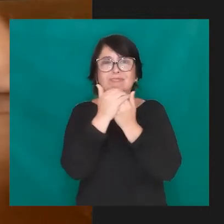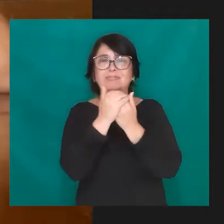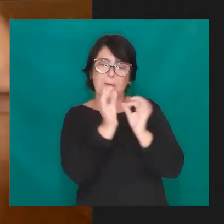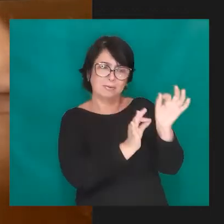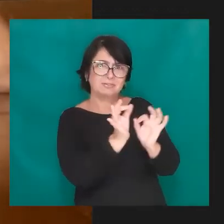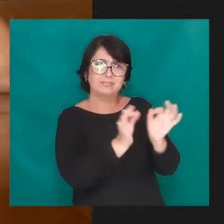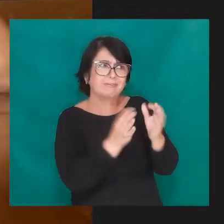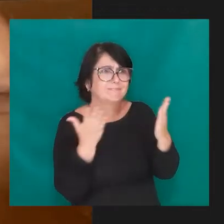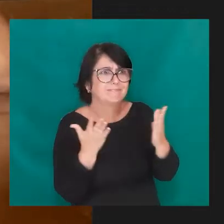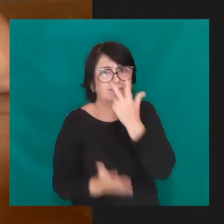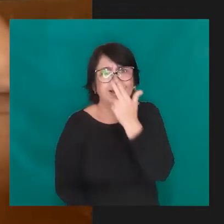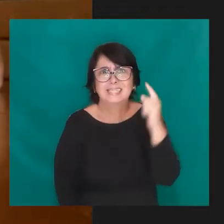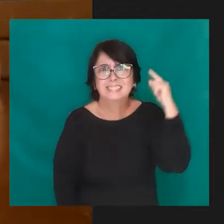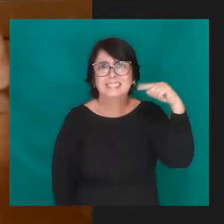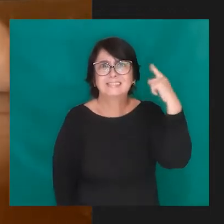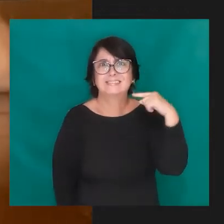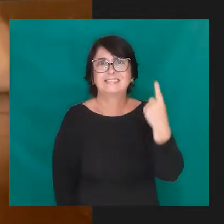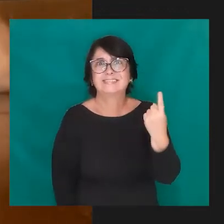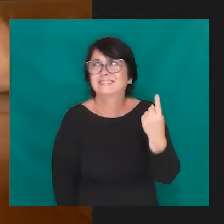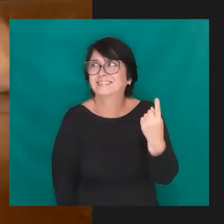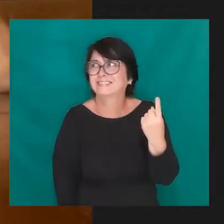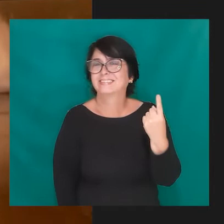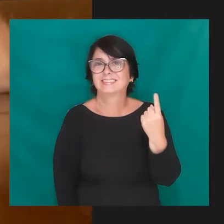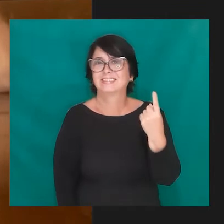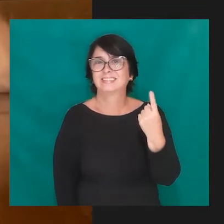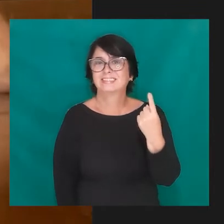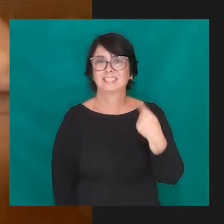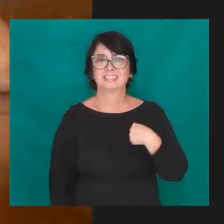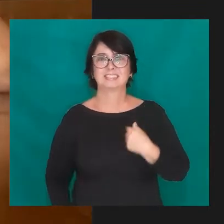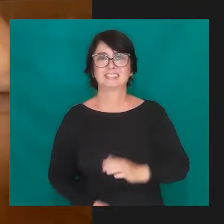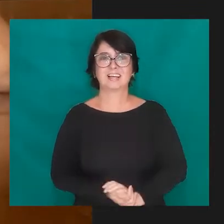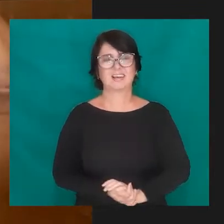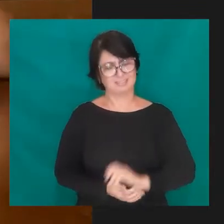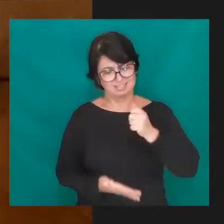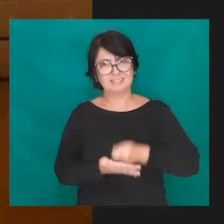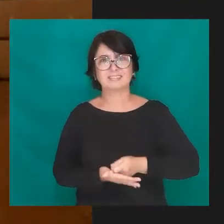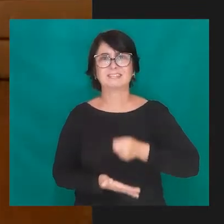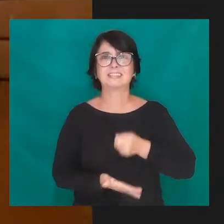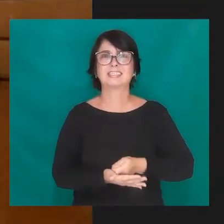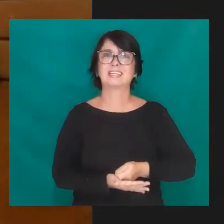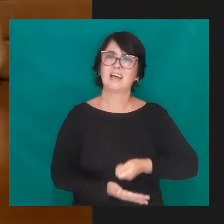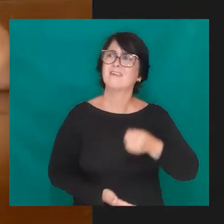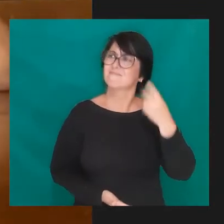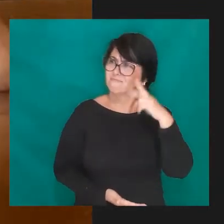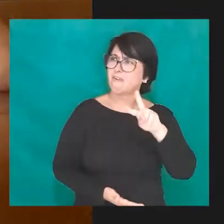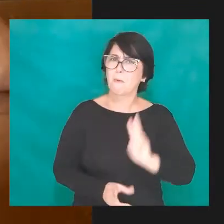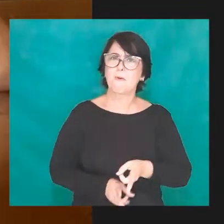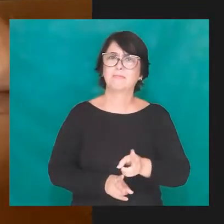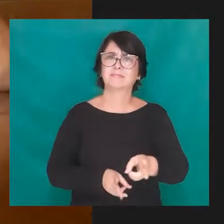para louco, é de louco, não. Não funciona. E aí eu disse, tá, mas mesmo sendo um projeto para louco e de louco, vamos ver o que está para